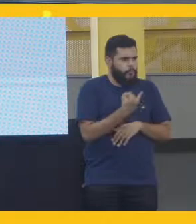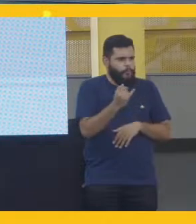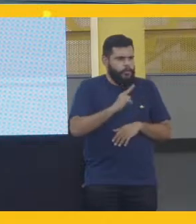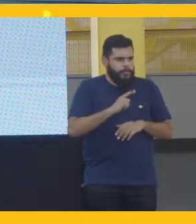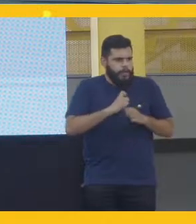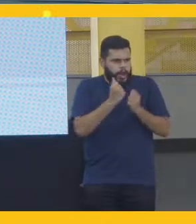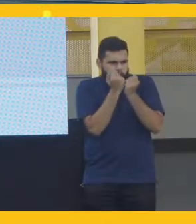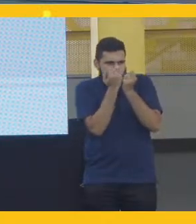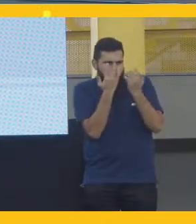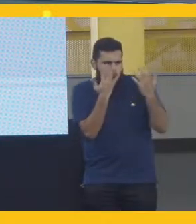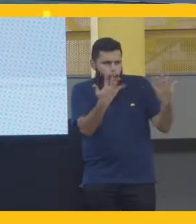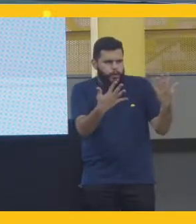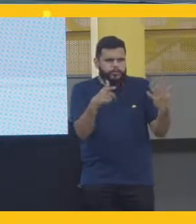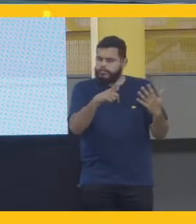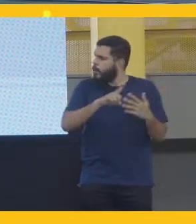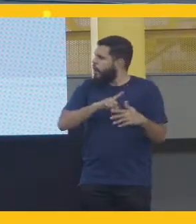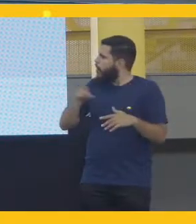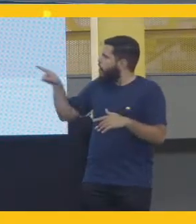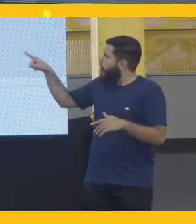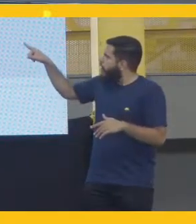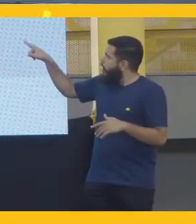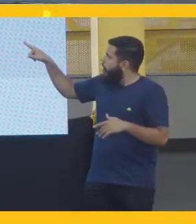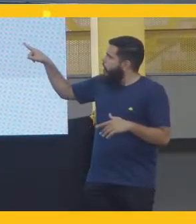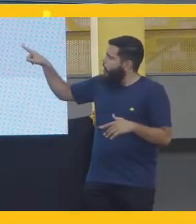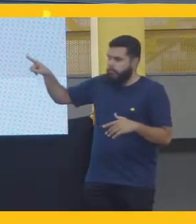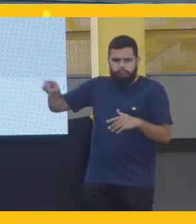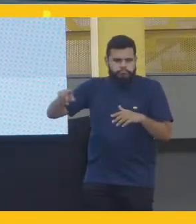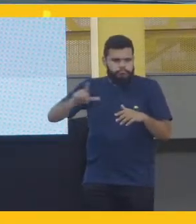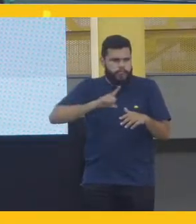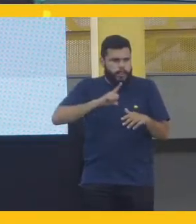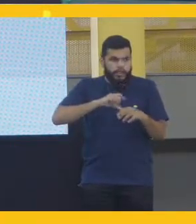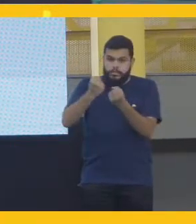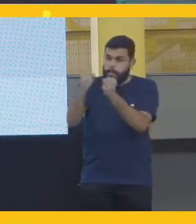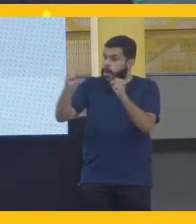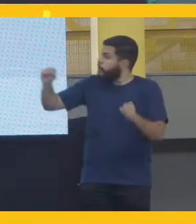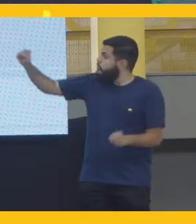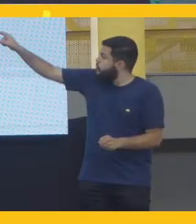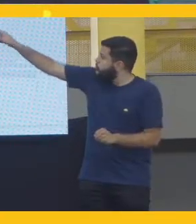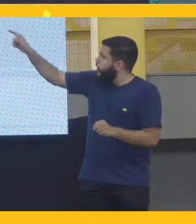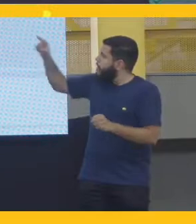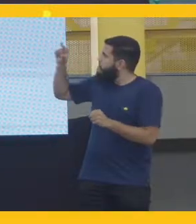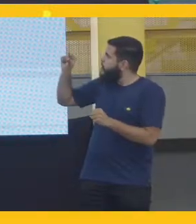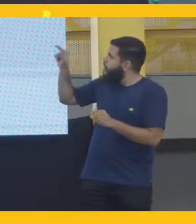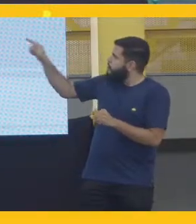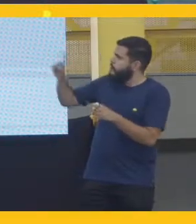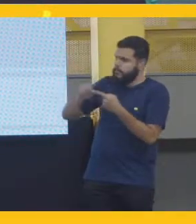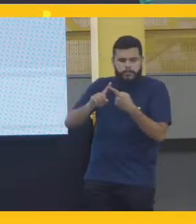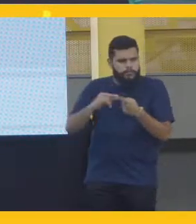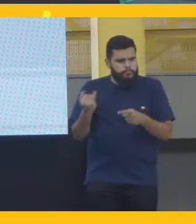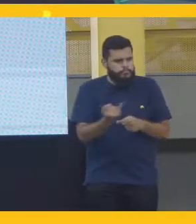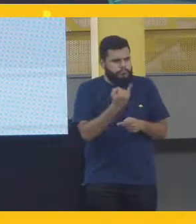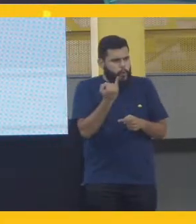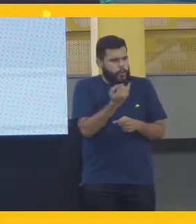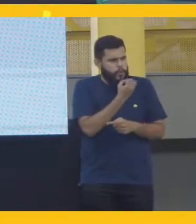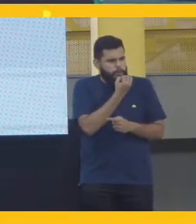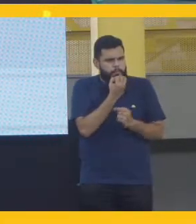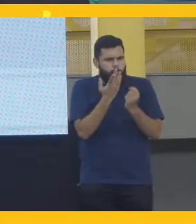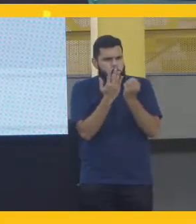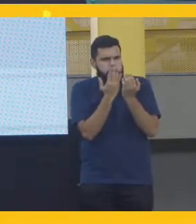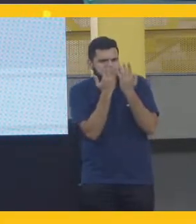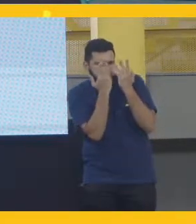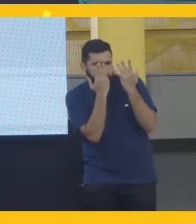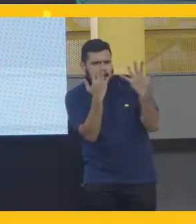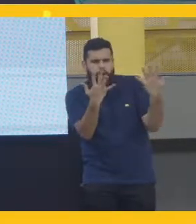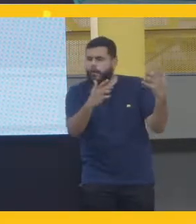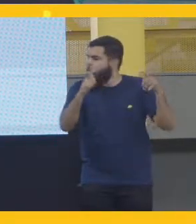luz extensas e fontes de luz pontiformes para poder iluminar bem. Ah, mas olha